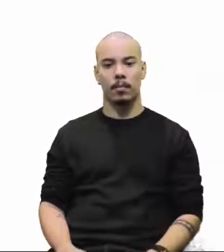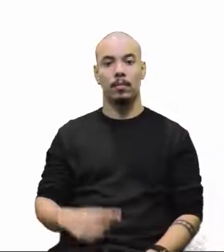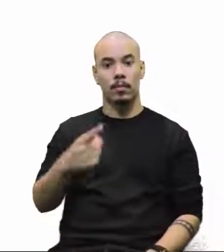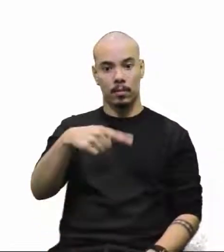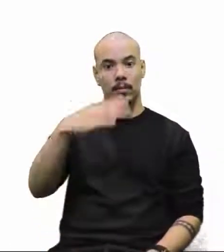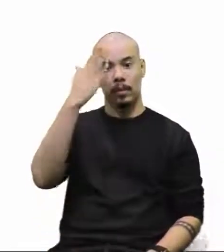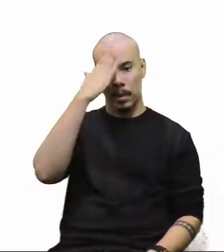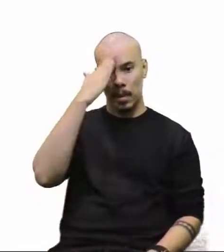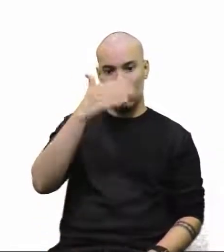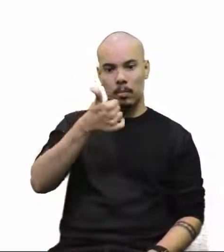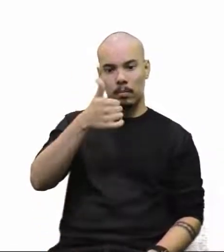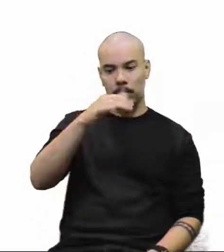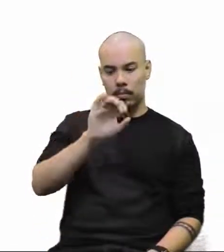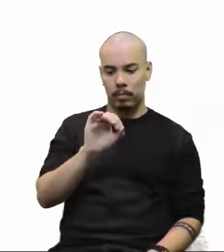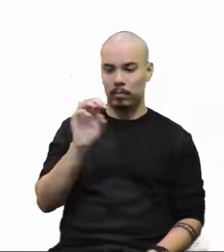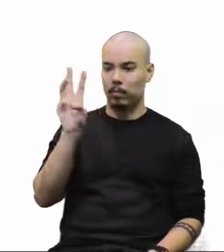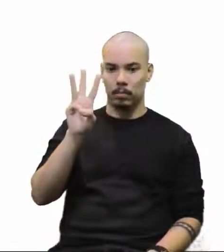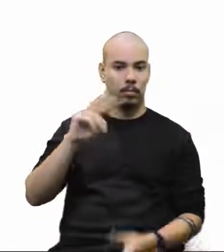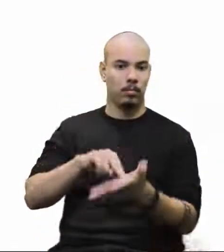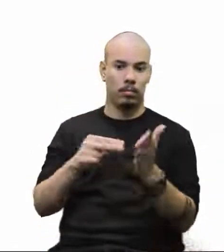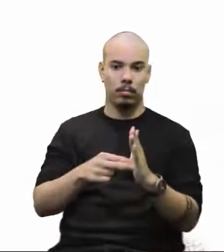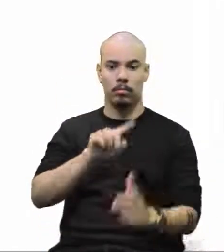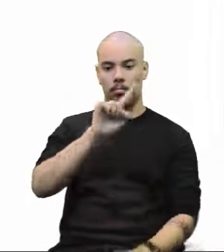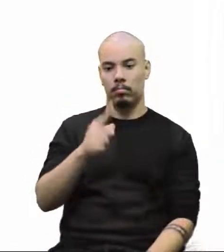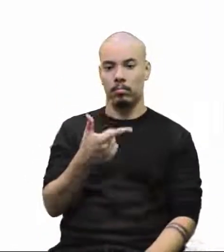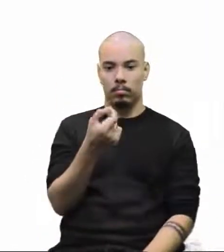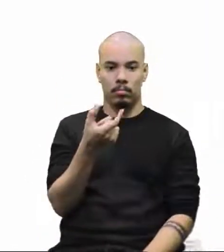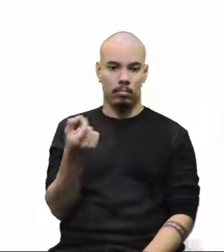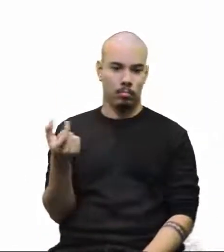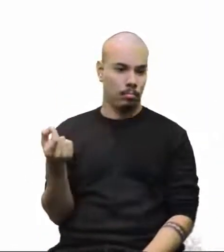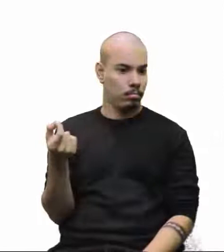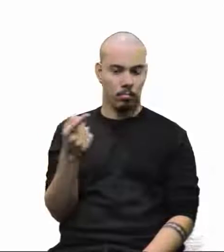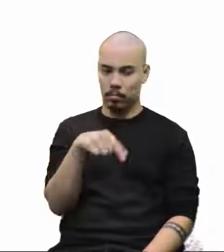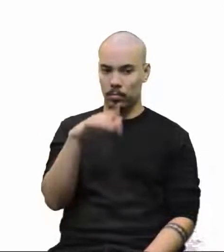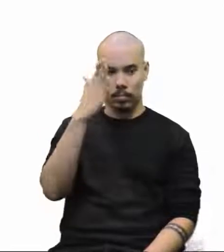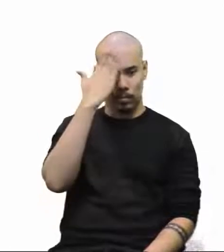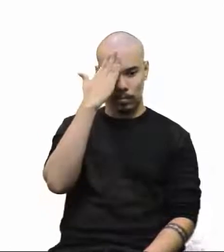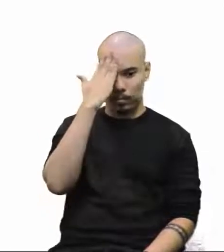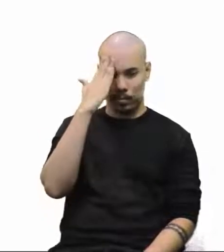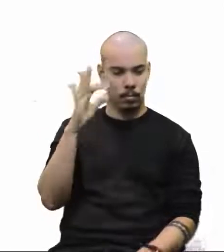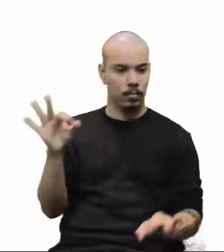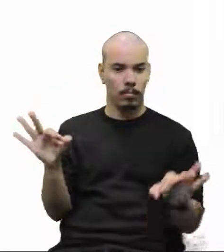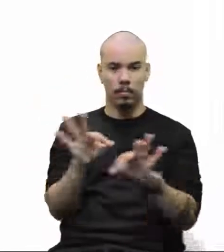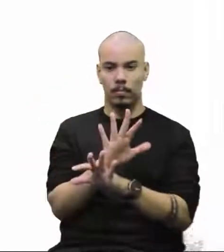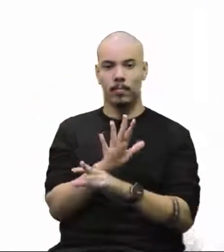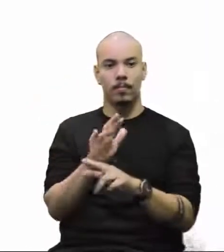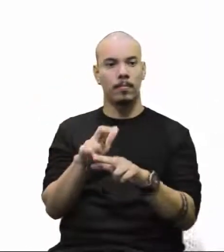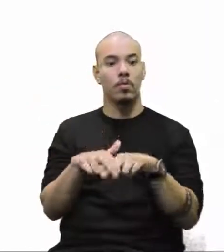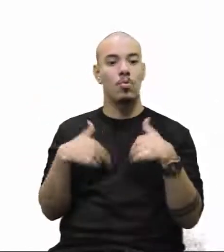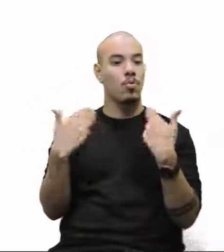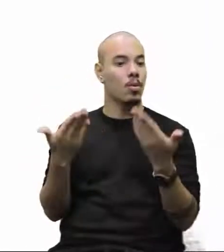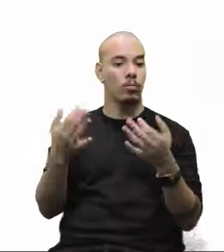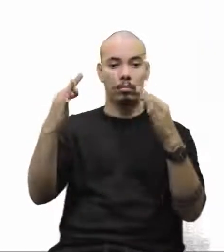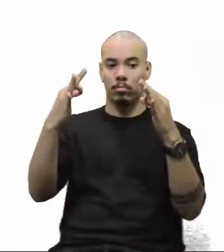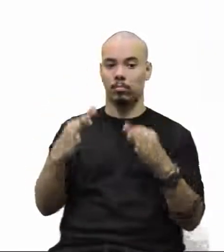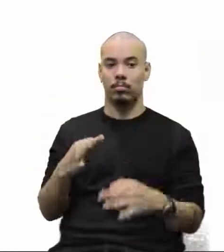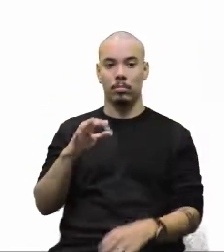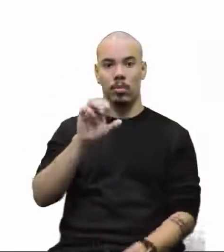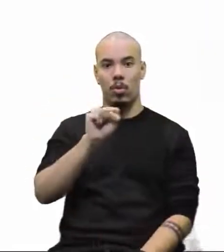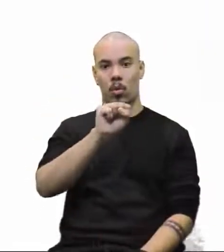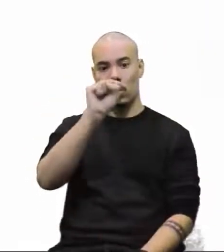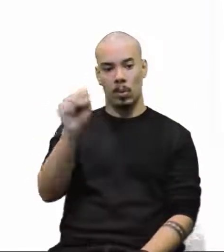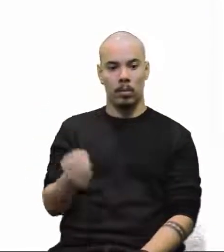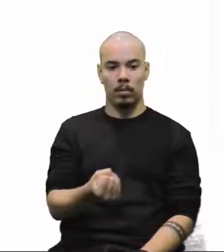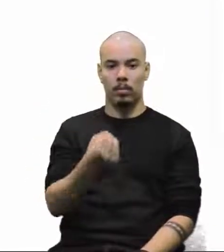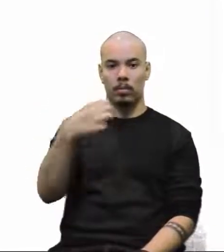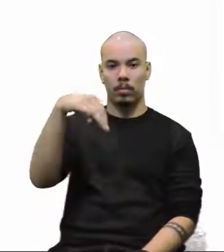aqui, né? Lá deu 0,008 vezes 10 a sexta. Isso. Então, aqui qual seria? Com certeza, 8.000